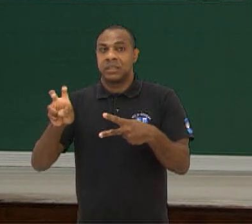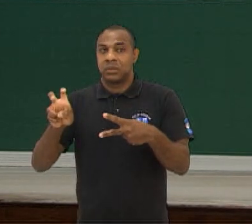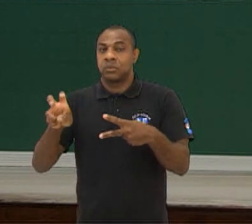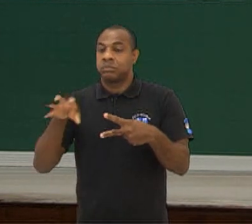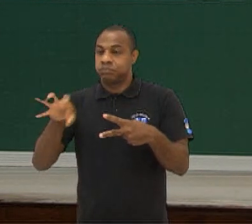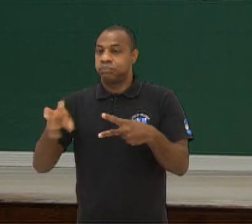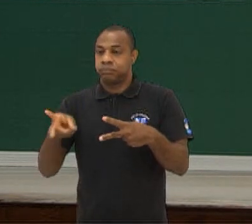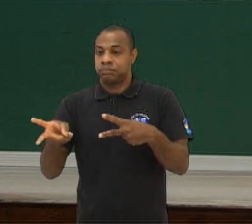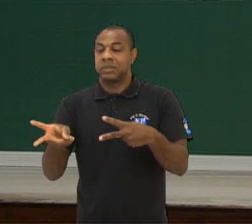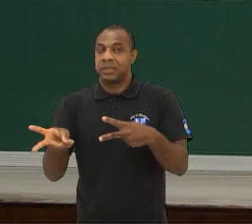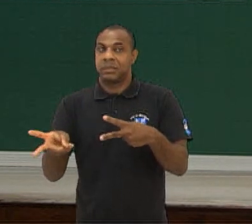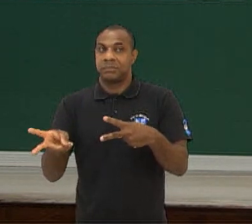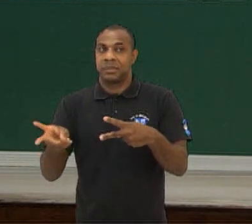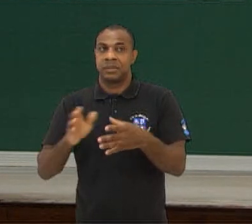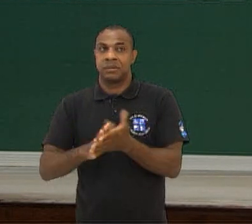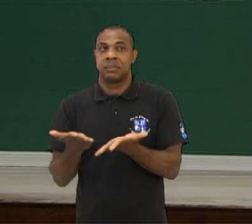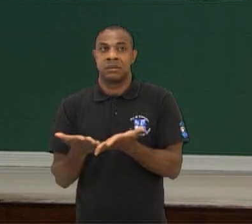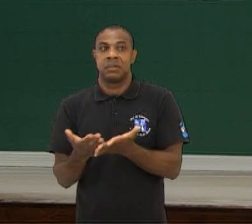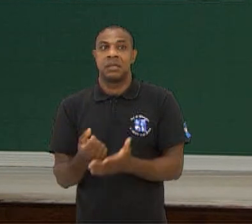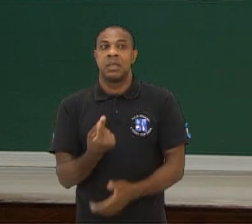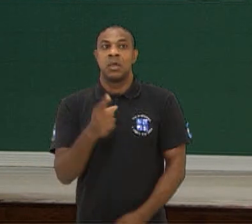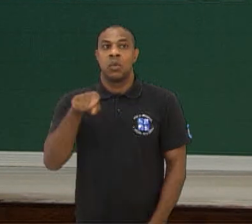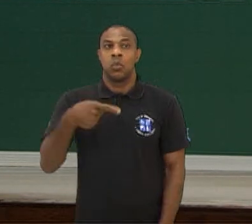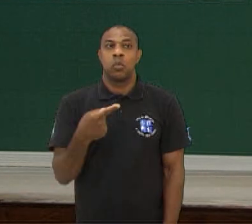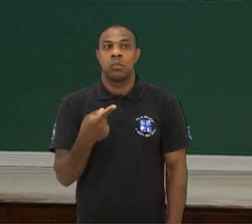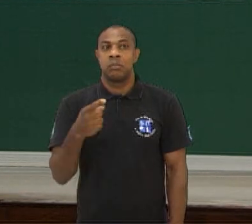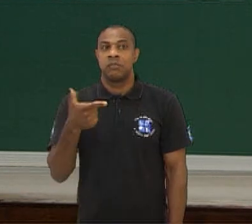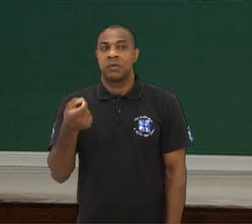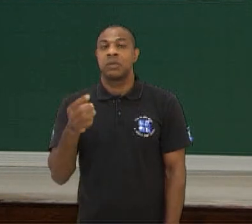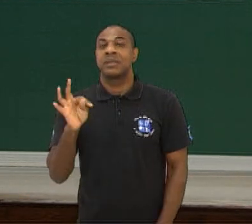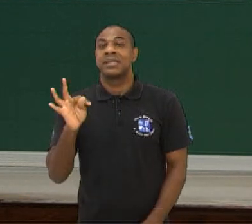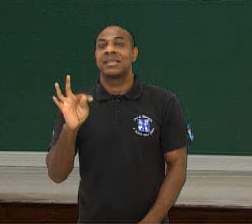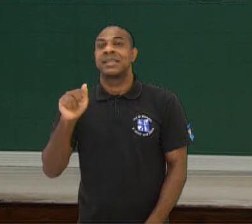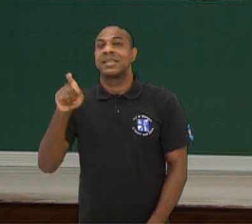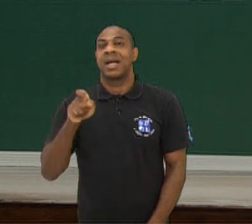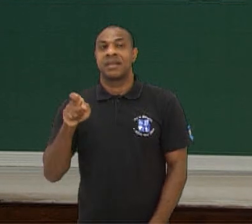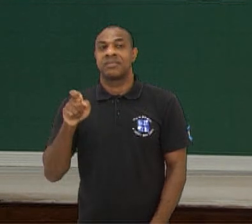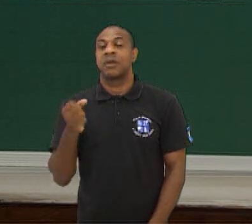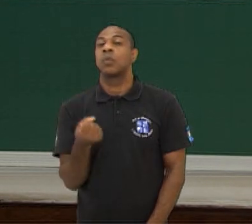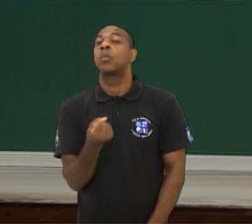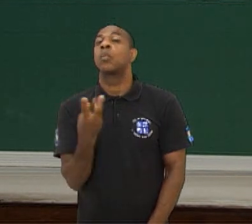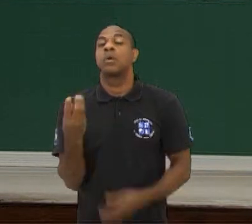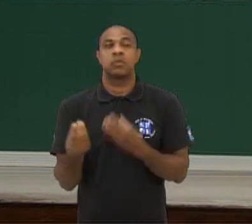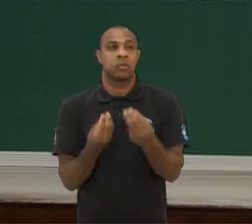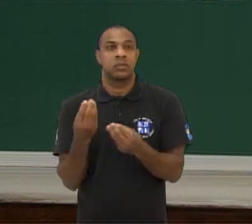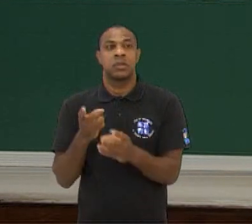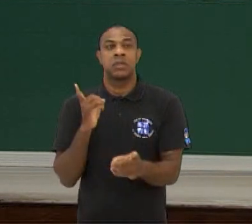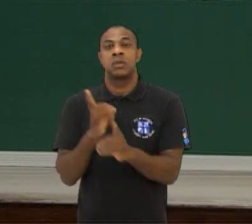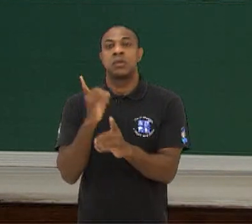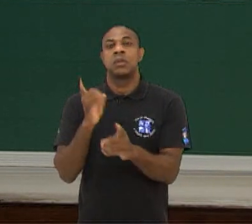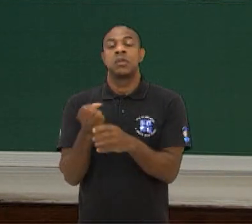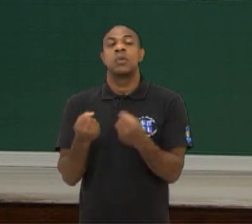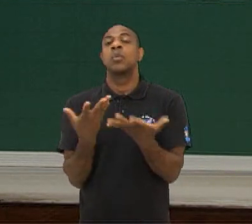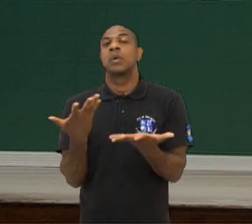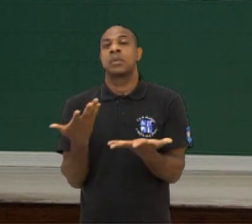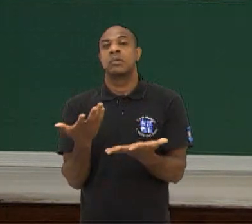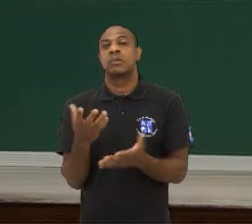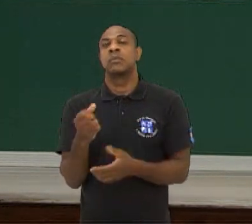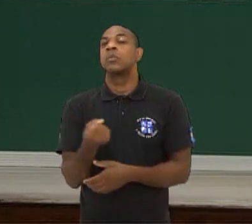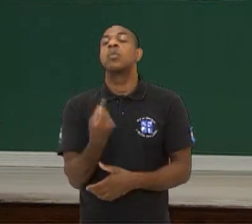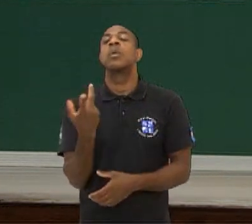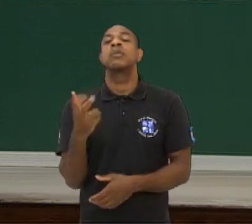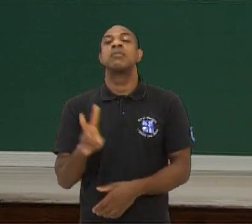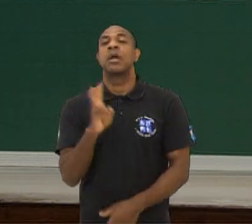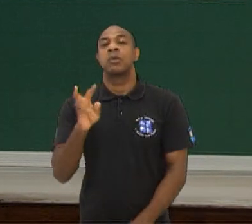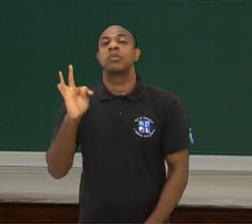2, 3, 4, não sei. É isso que eu quero saber de vocês. Então, é isso que vocês vão fazer. Descobrir quanto vale o T, a